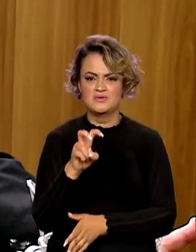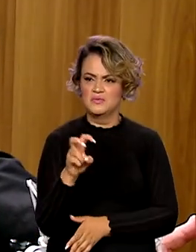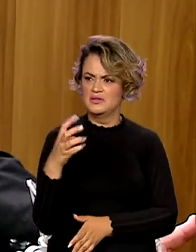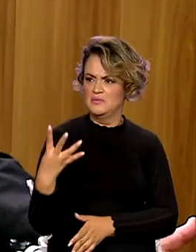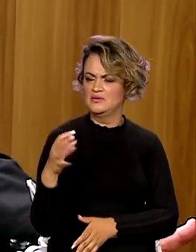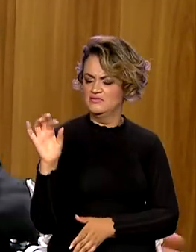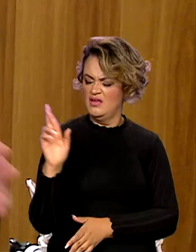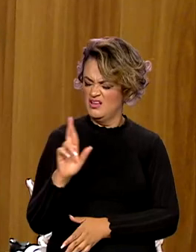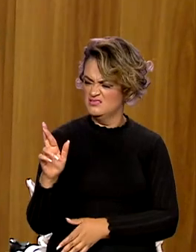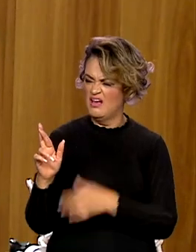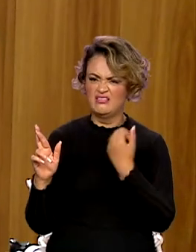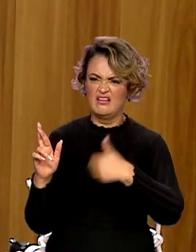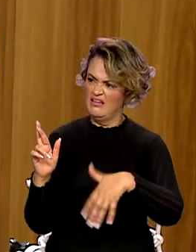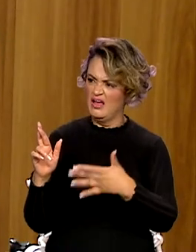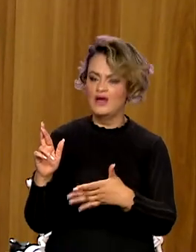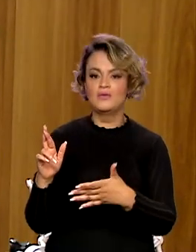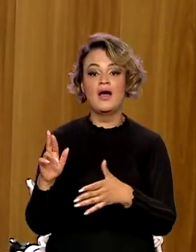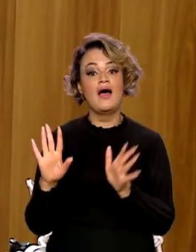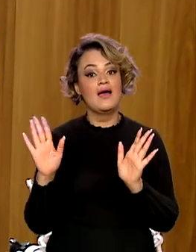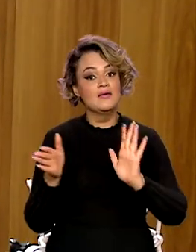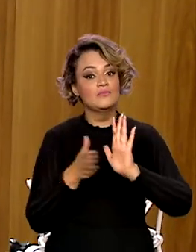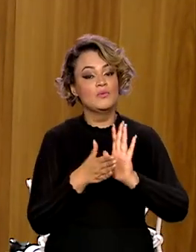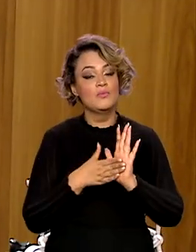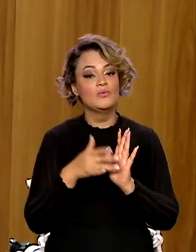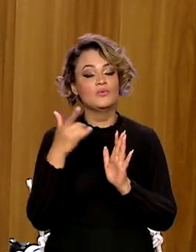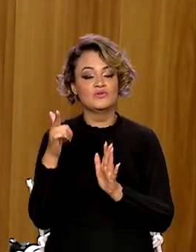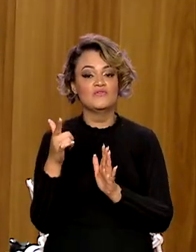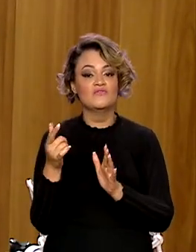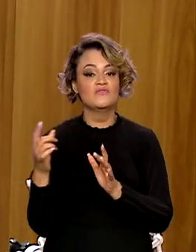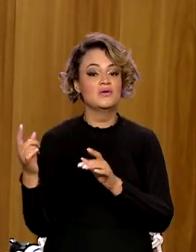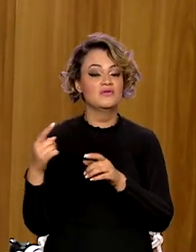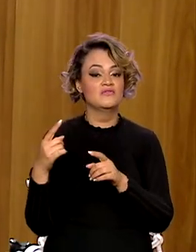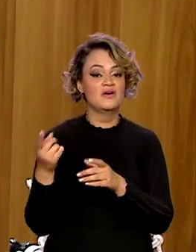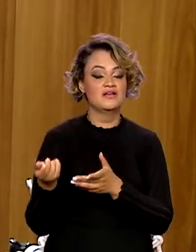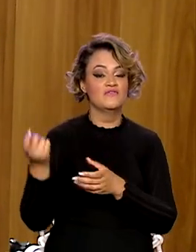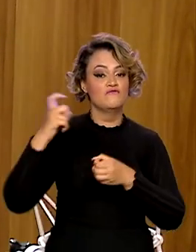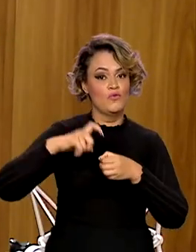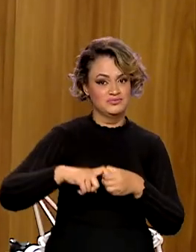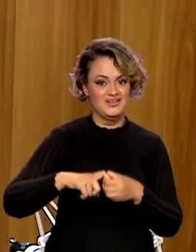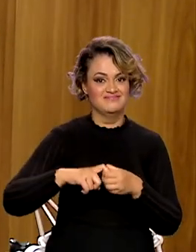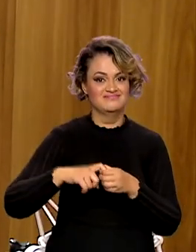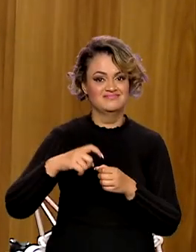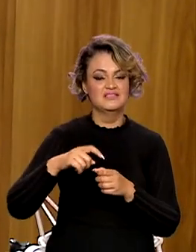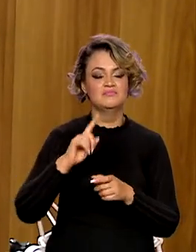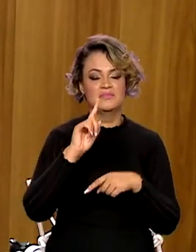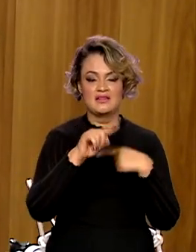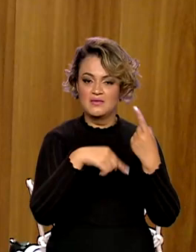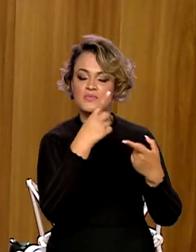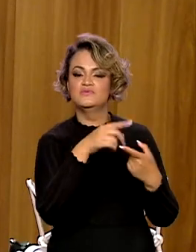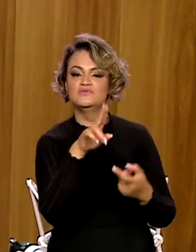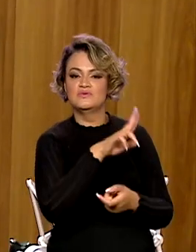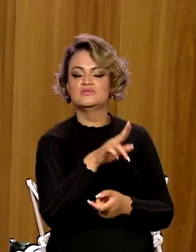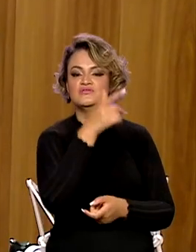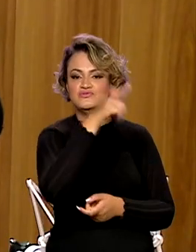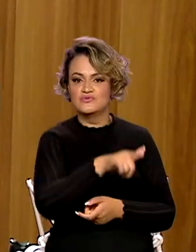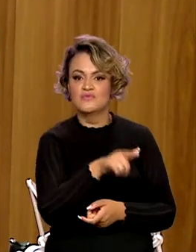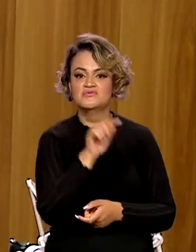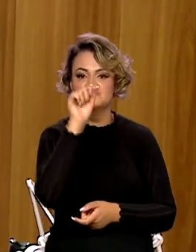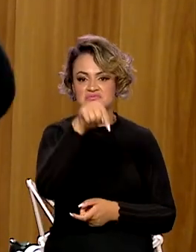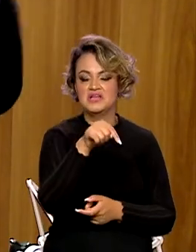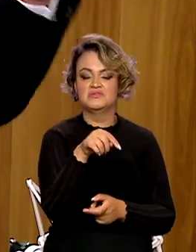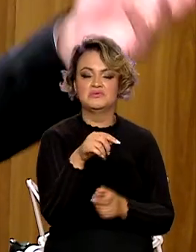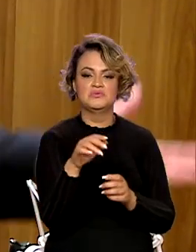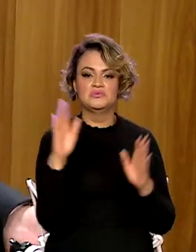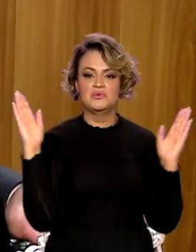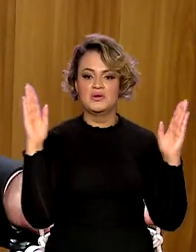muito cara essa taxa de embarque. Aí eles propuseram, eles vão devolver um pedaço em cashback de volta, que você pode consumir no aeroporto ou no